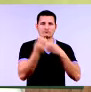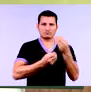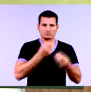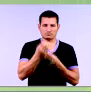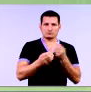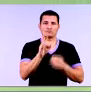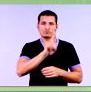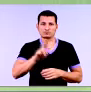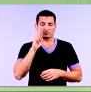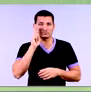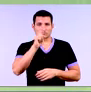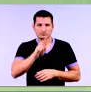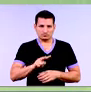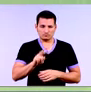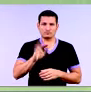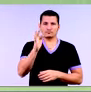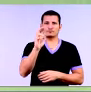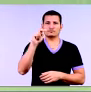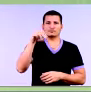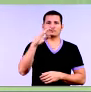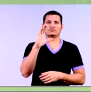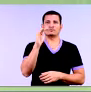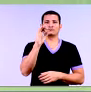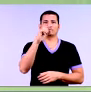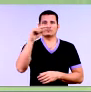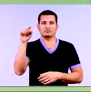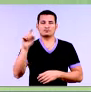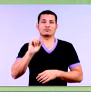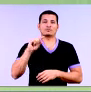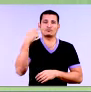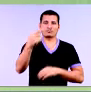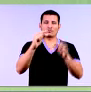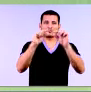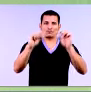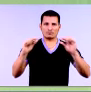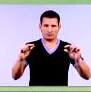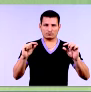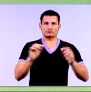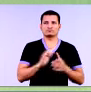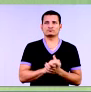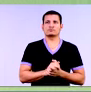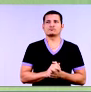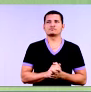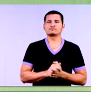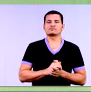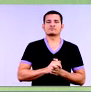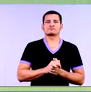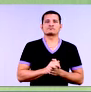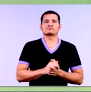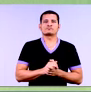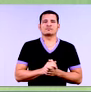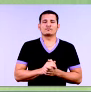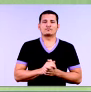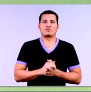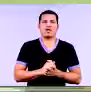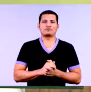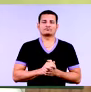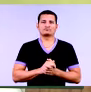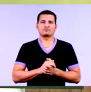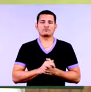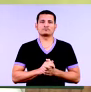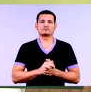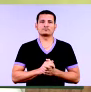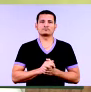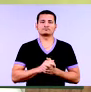enxergar, funções e aí formulários. Então a gente vai seguir nessa linha, tentando deixar o mais simples possível esse conteúdo